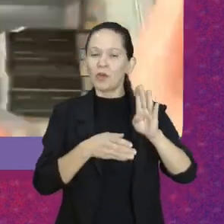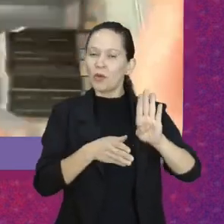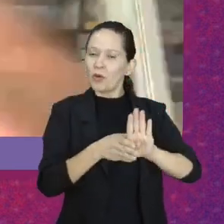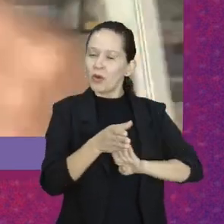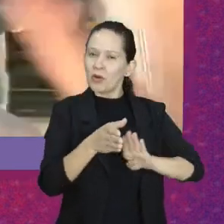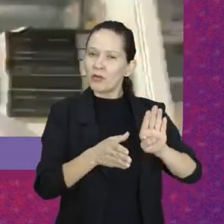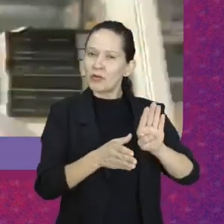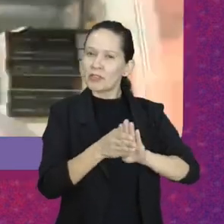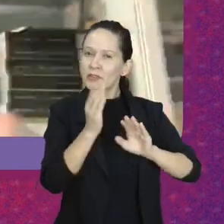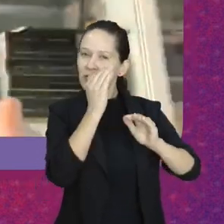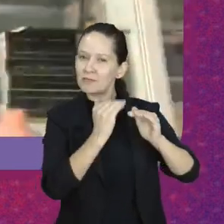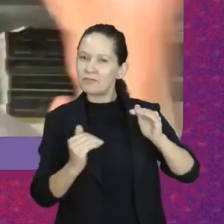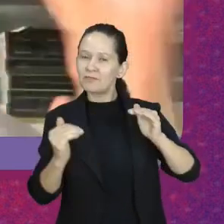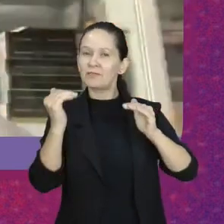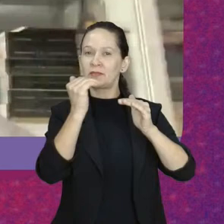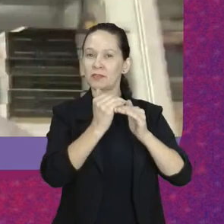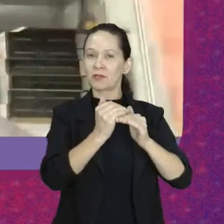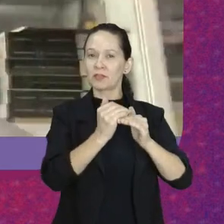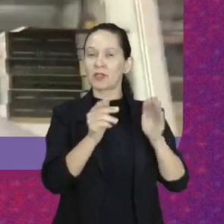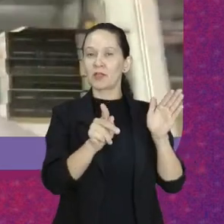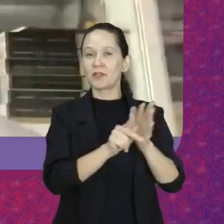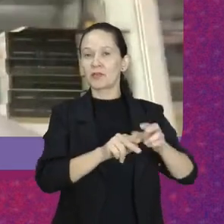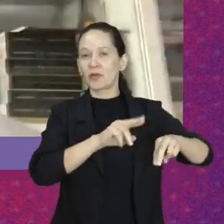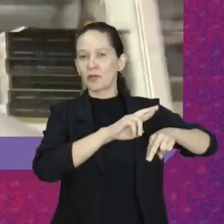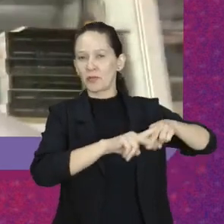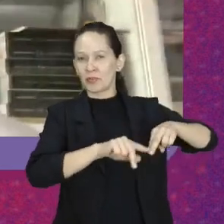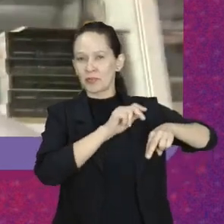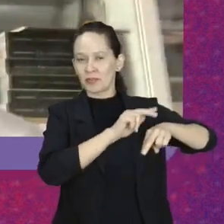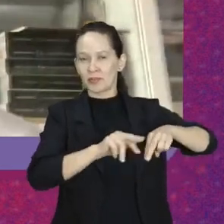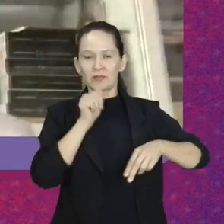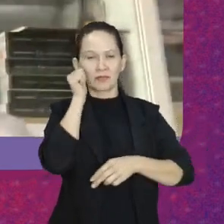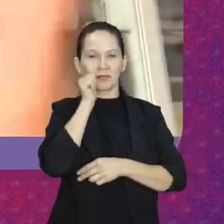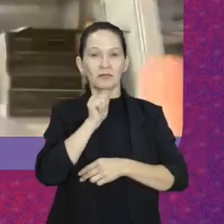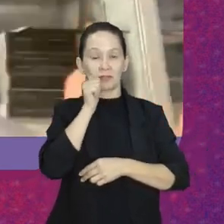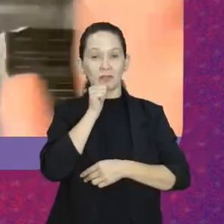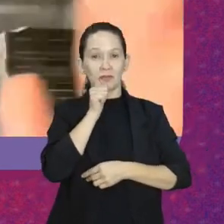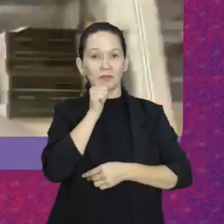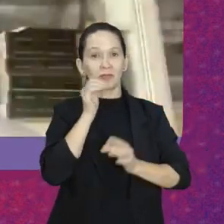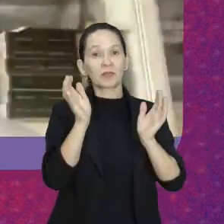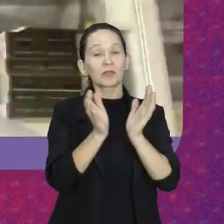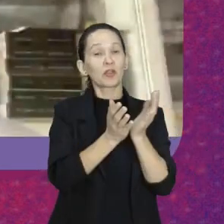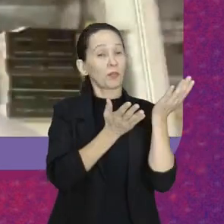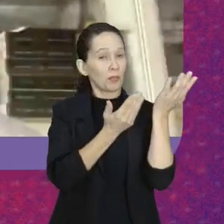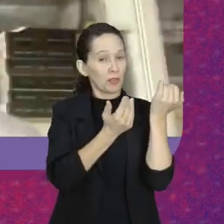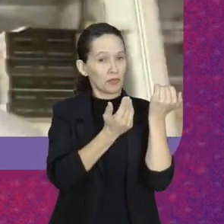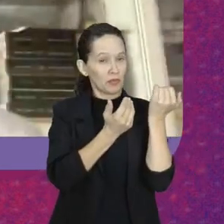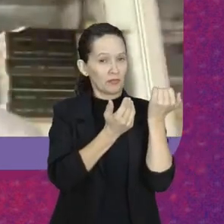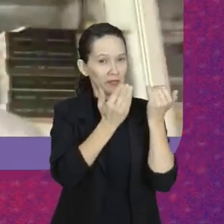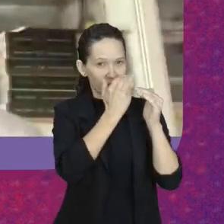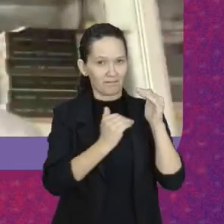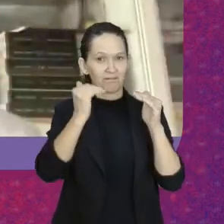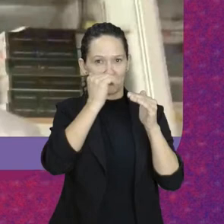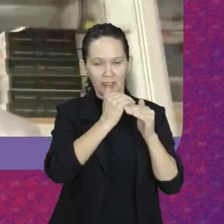orientar a igualdade entre as mulheres e entre as mulheres e os homens, né?